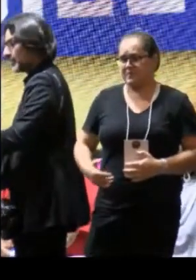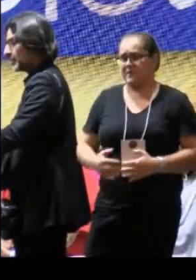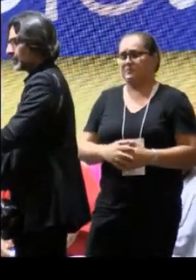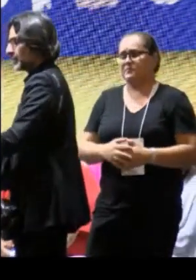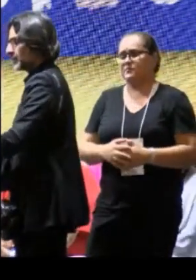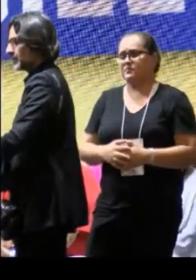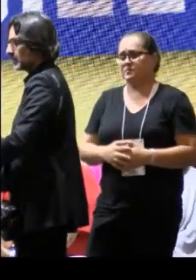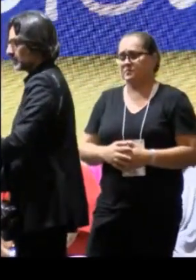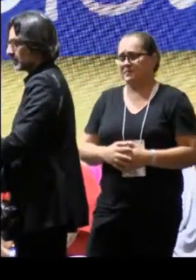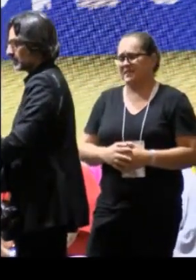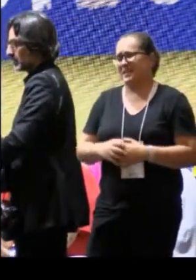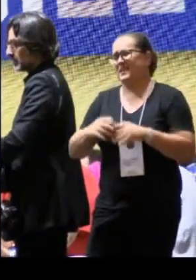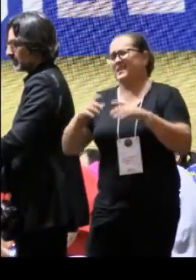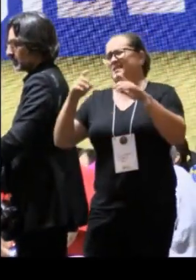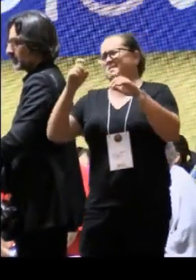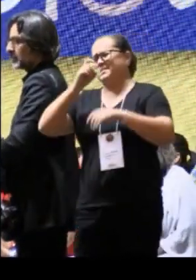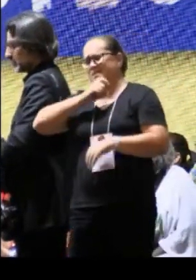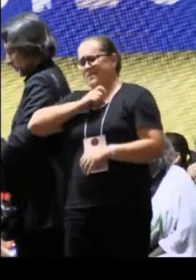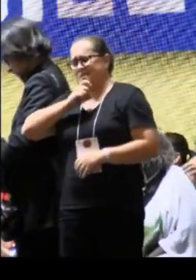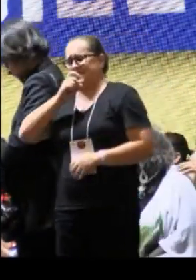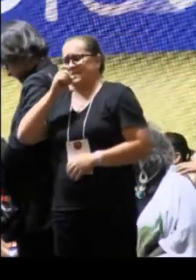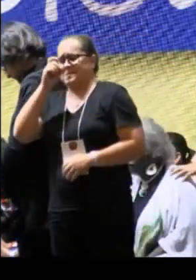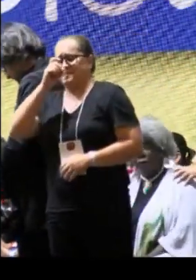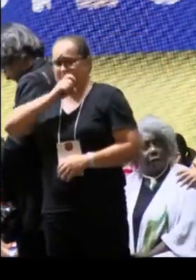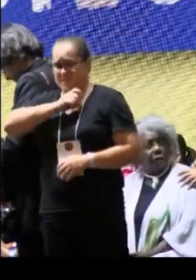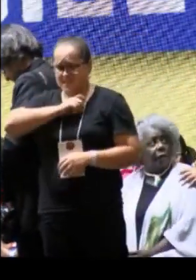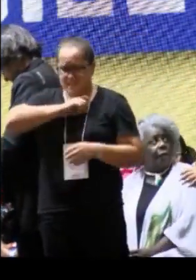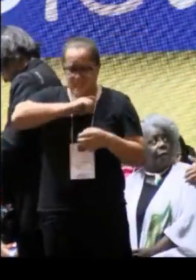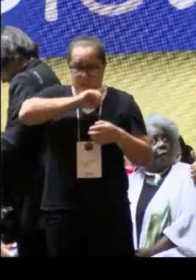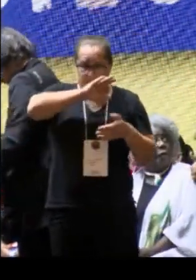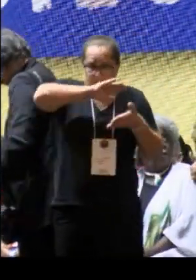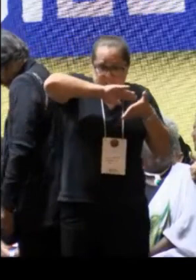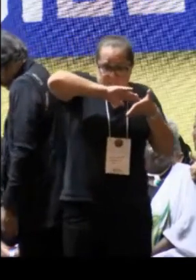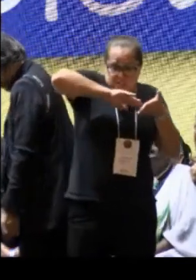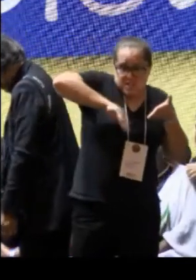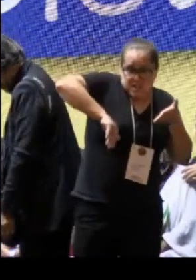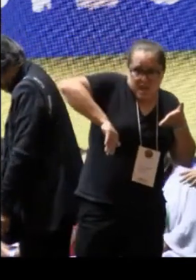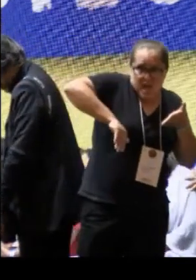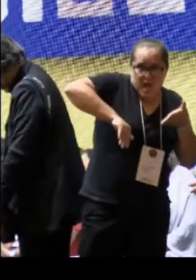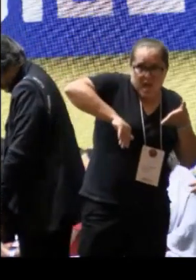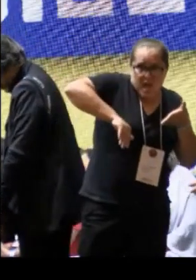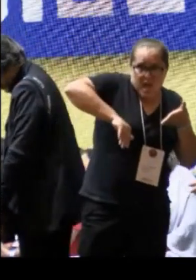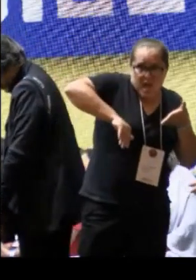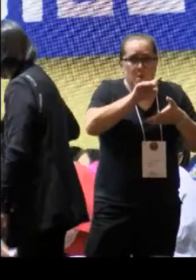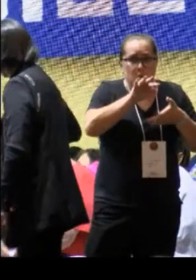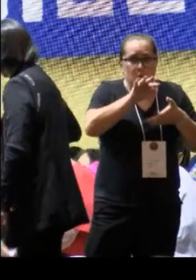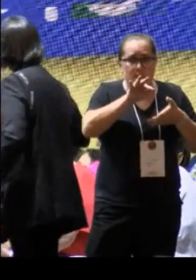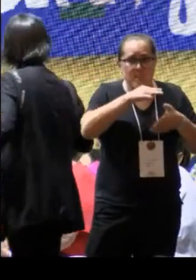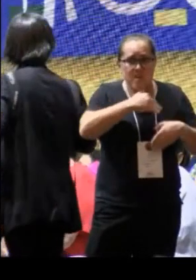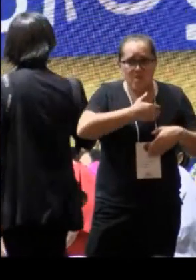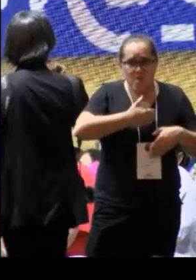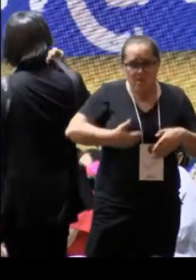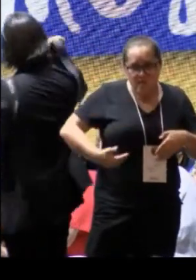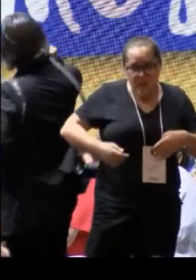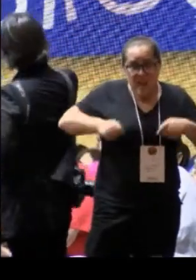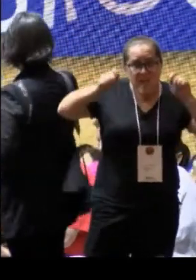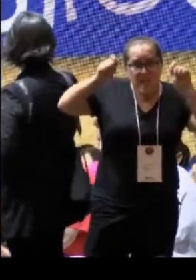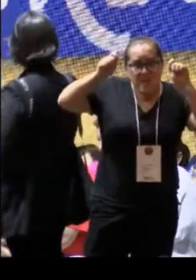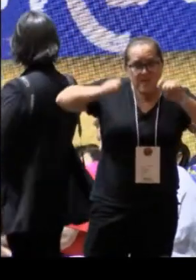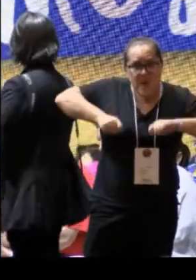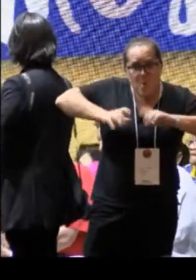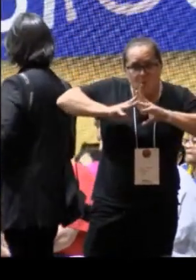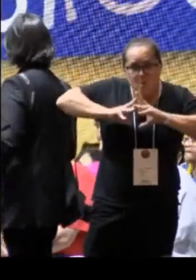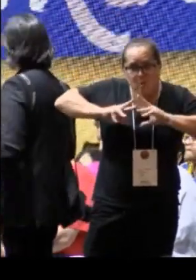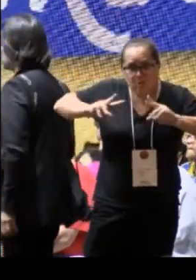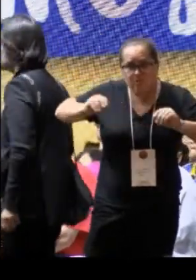Brasil. Mentiram que, tirando o PT do governo, tudo iria se resolver por obra do